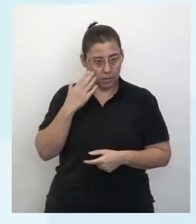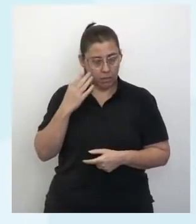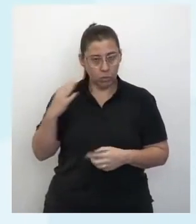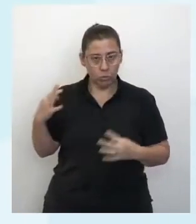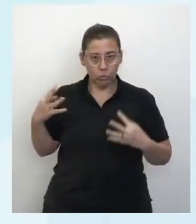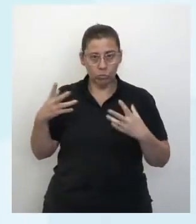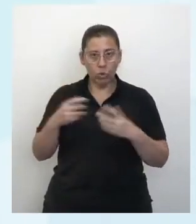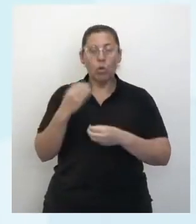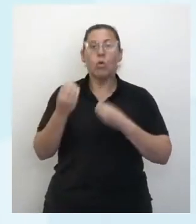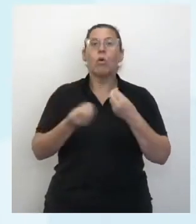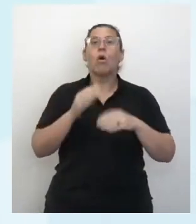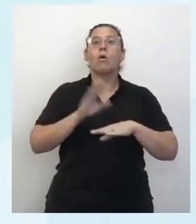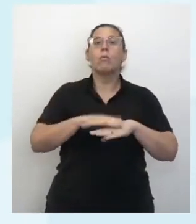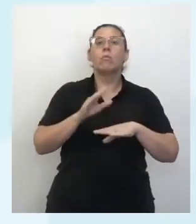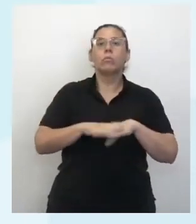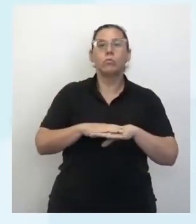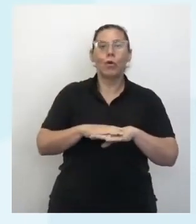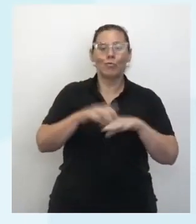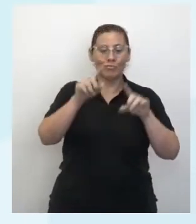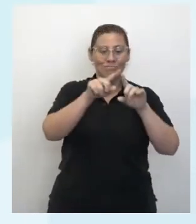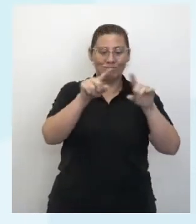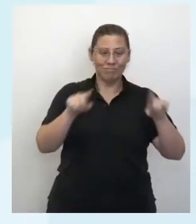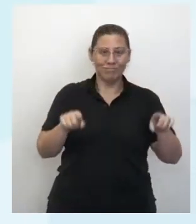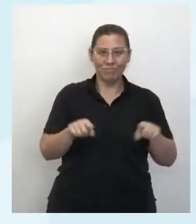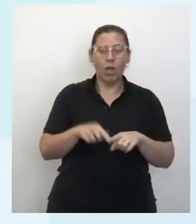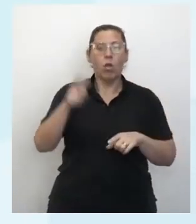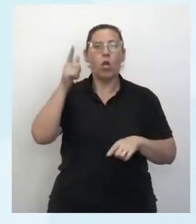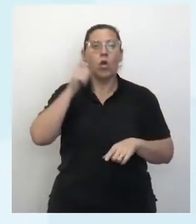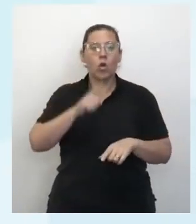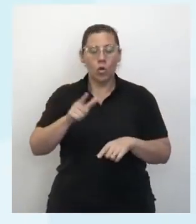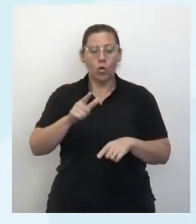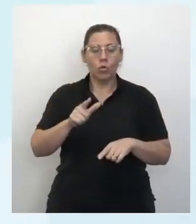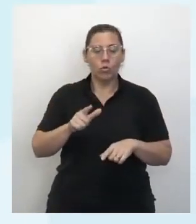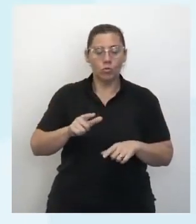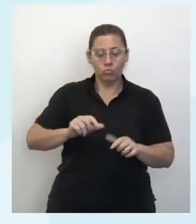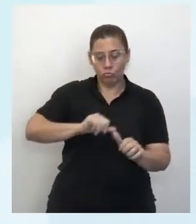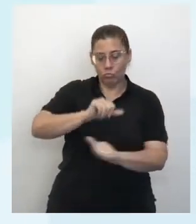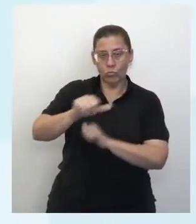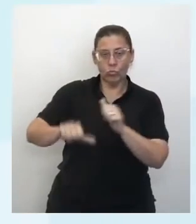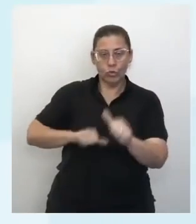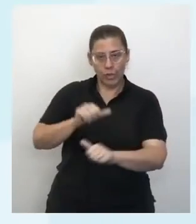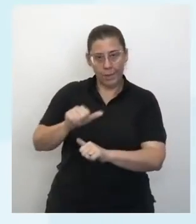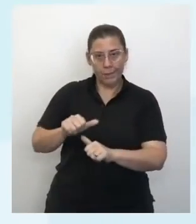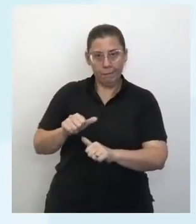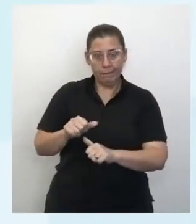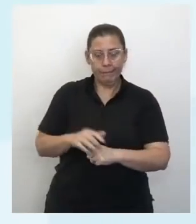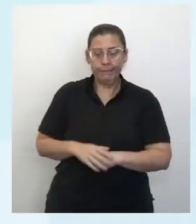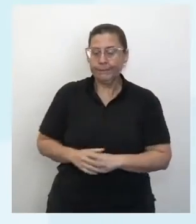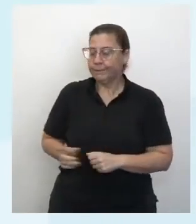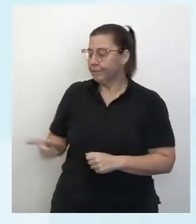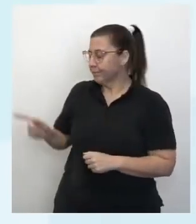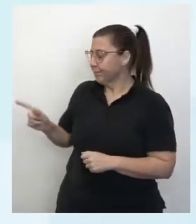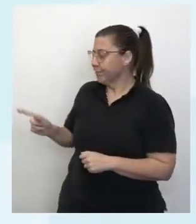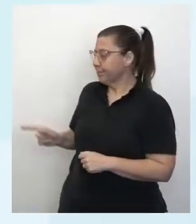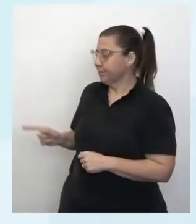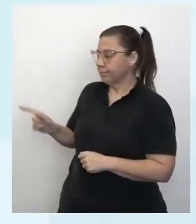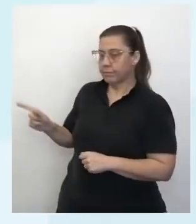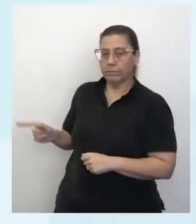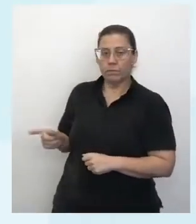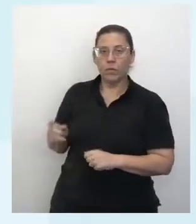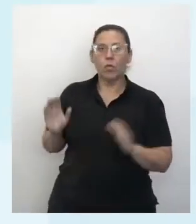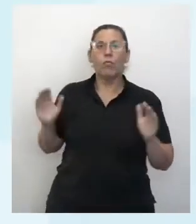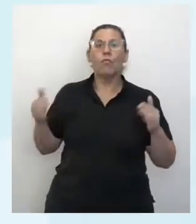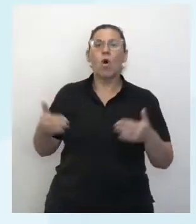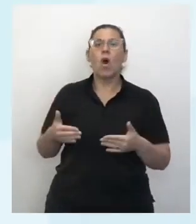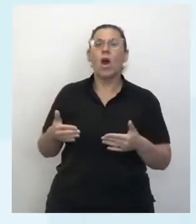bem como funcionam os triângulos, você consegue generalizar para outros polígonos, tá certo? Então, vamos focar aqui no caso